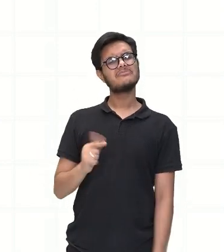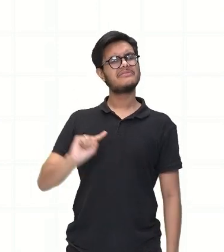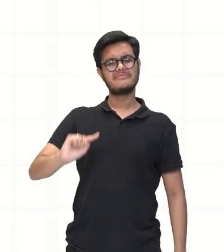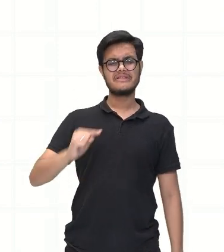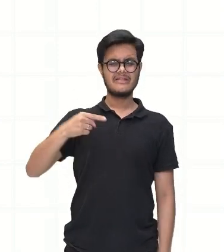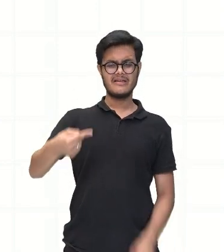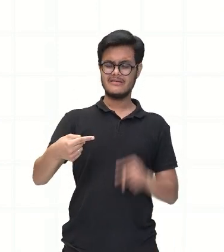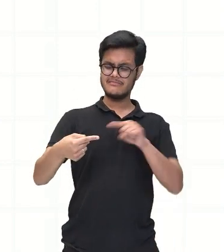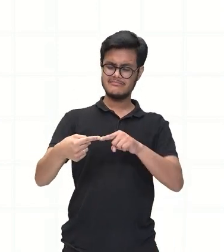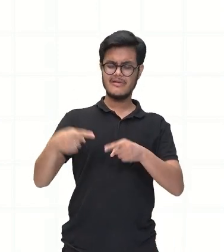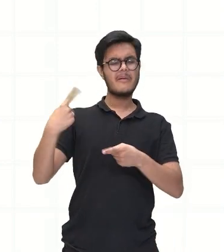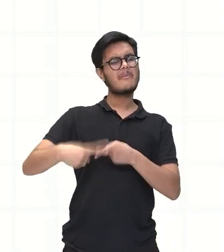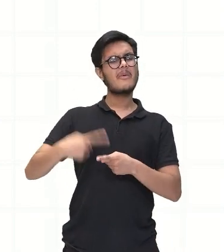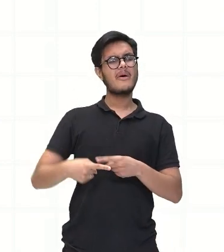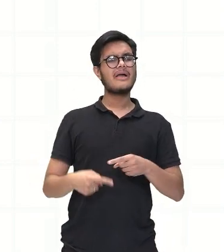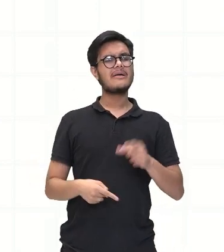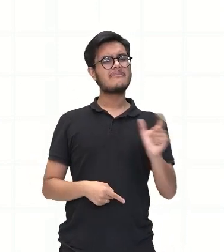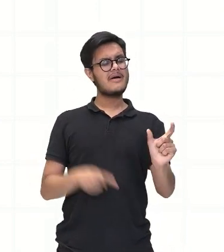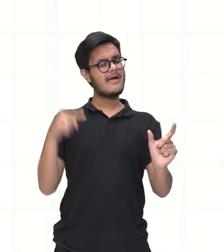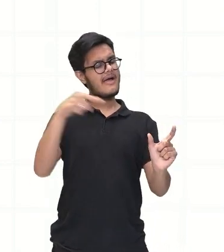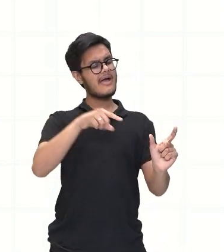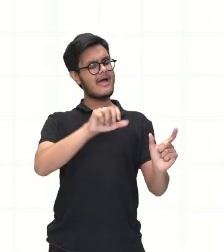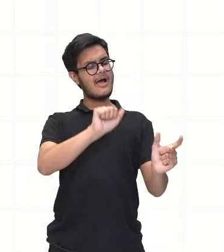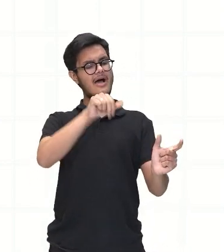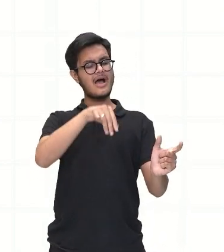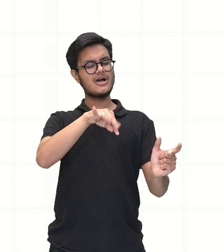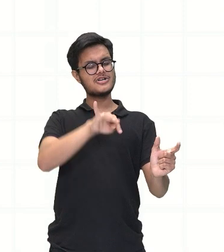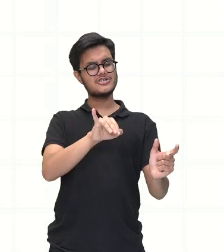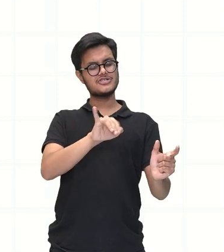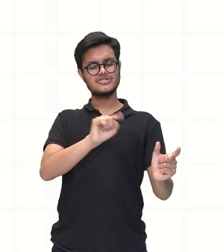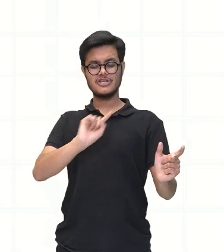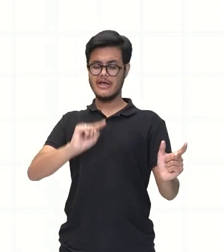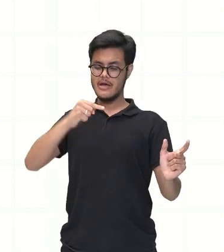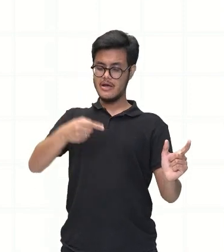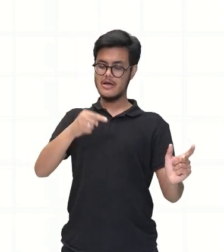tem hífen e a palavra